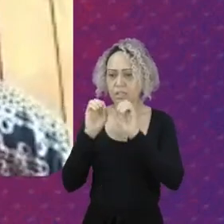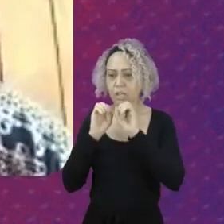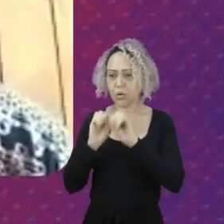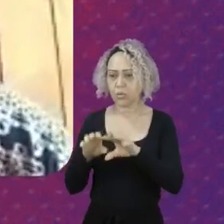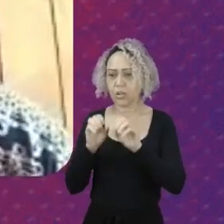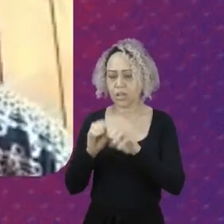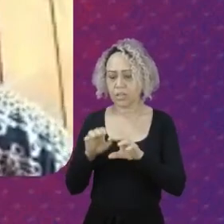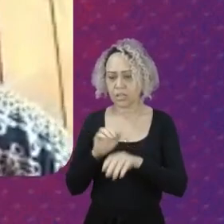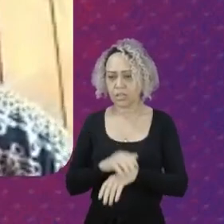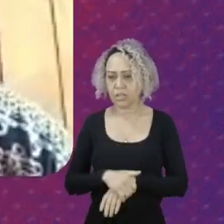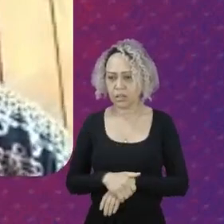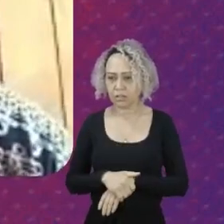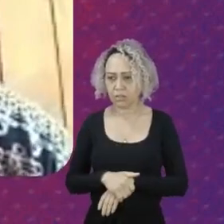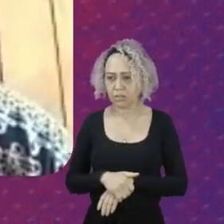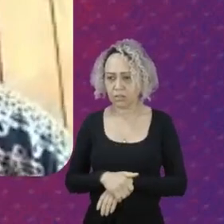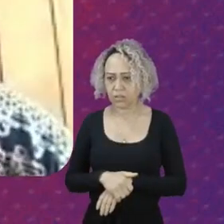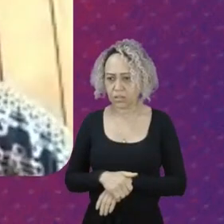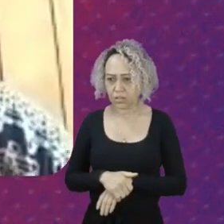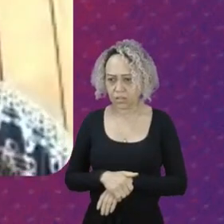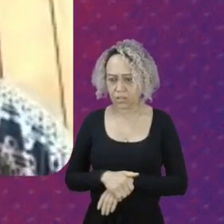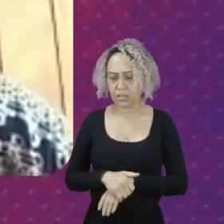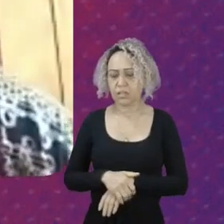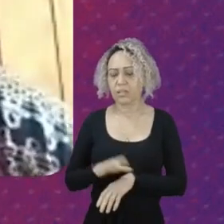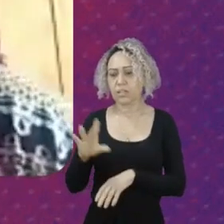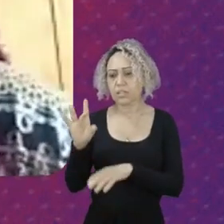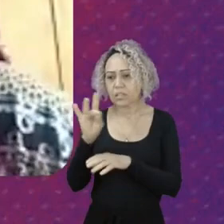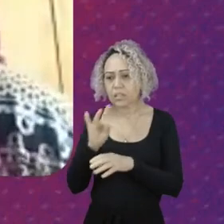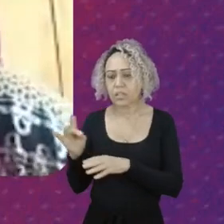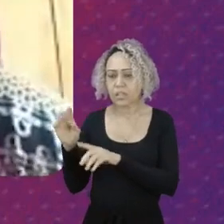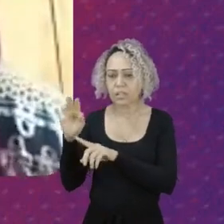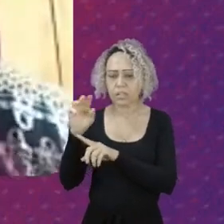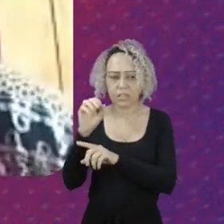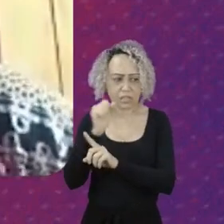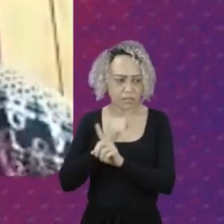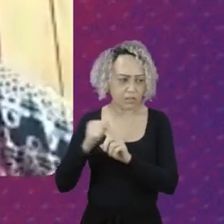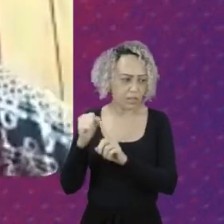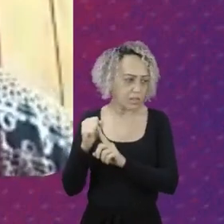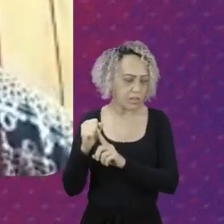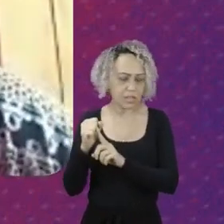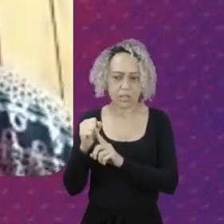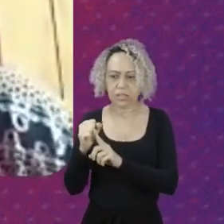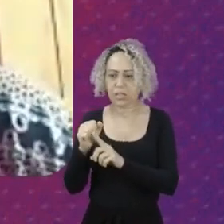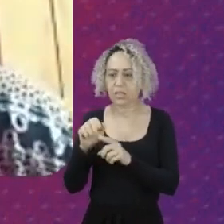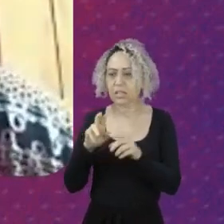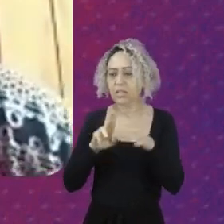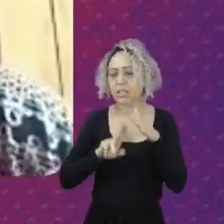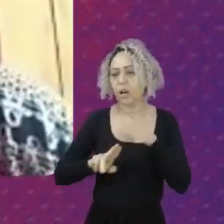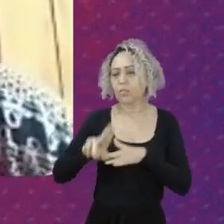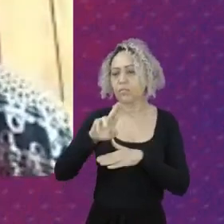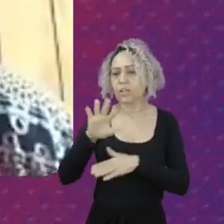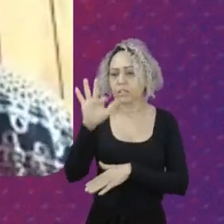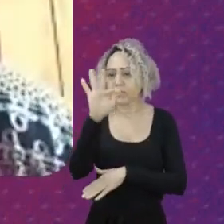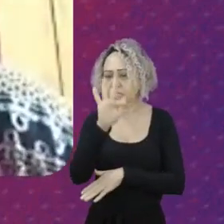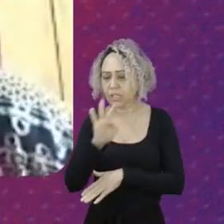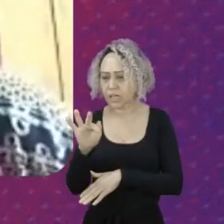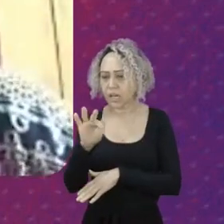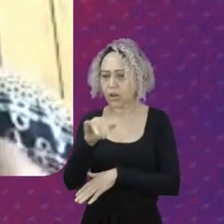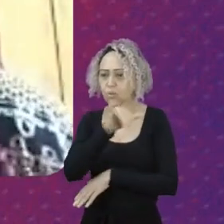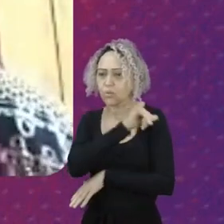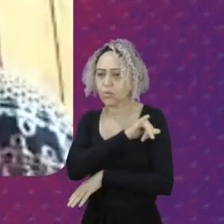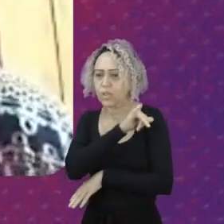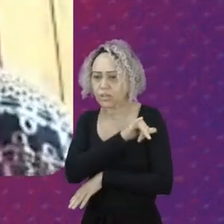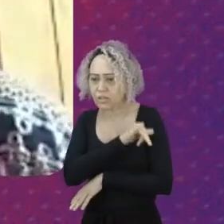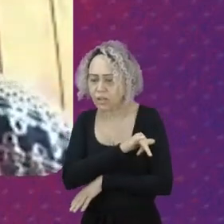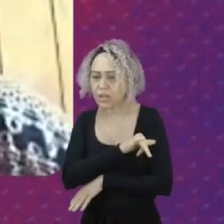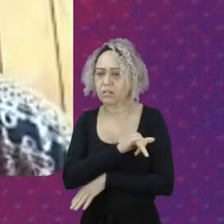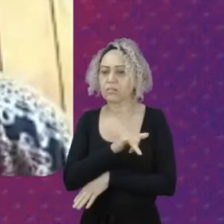Educação e de Ciências Sociais da Universidade Federal do Rio de Janeiro, do